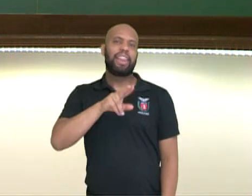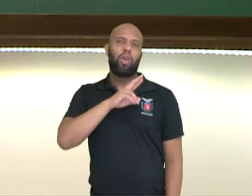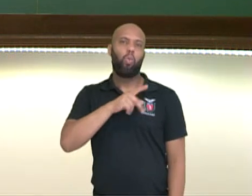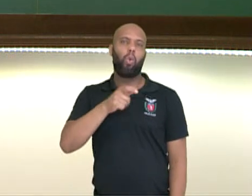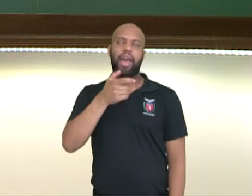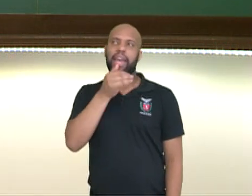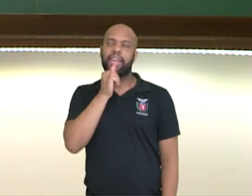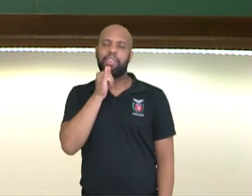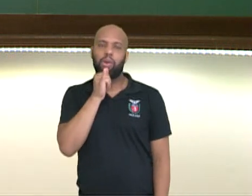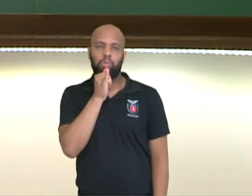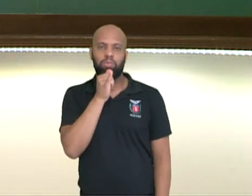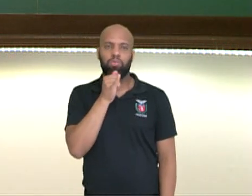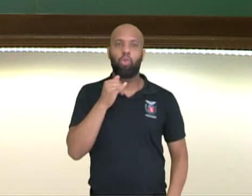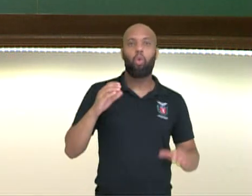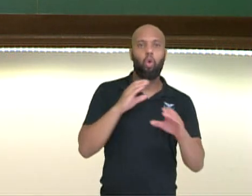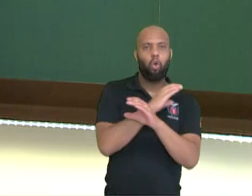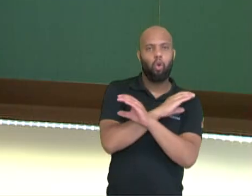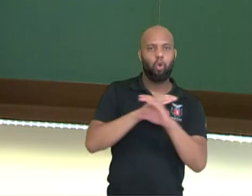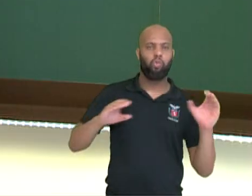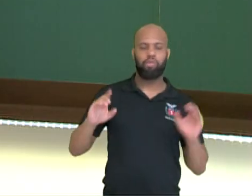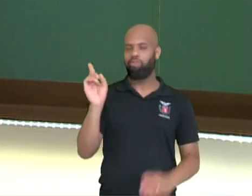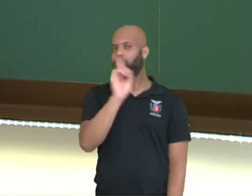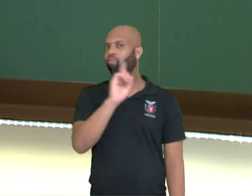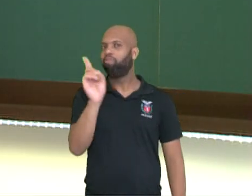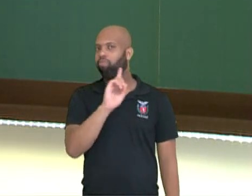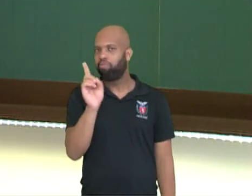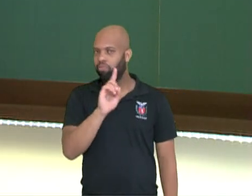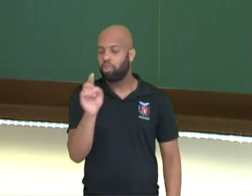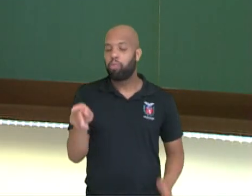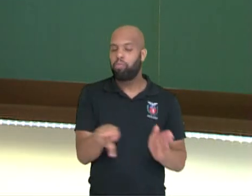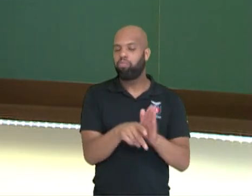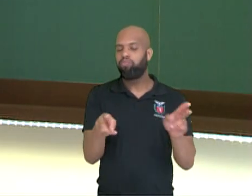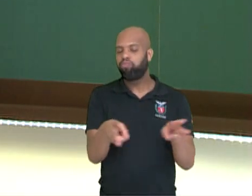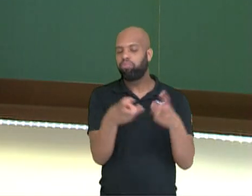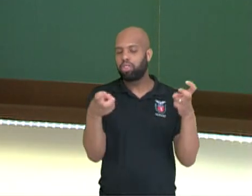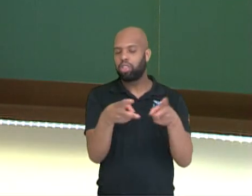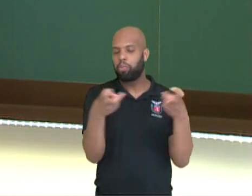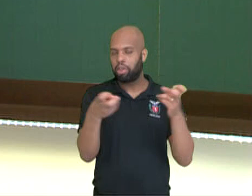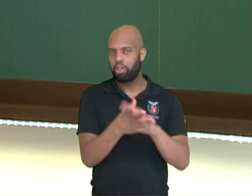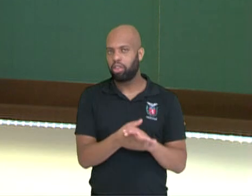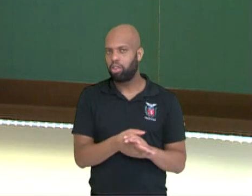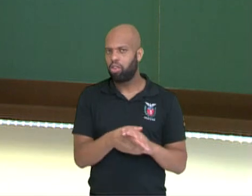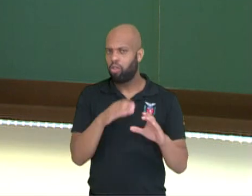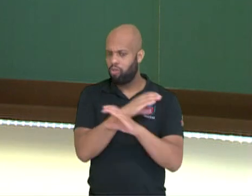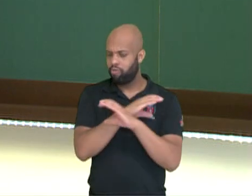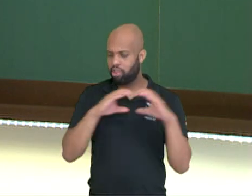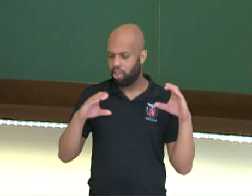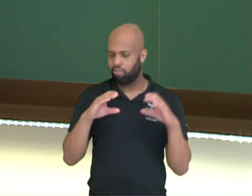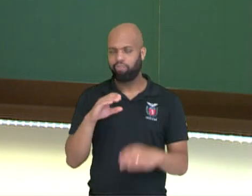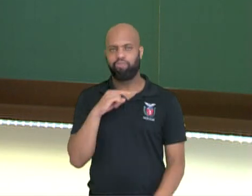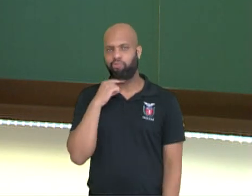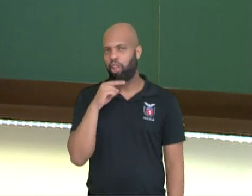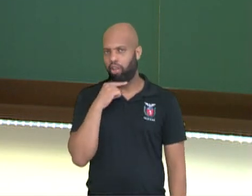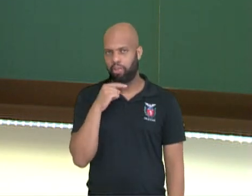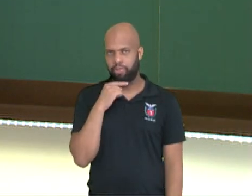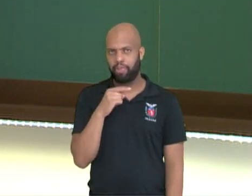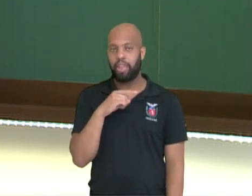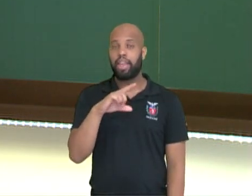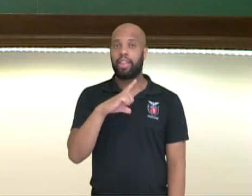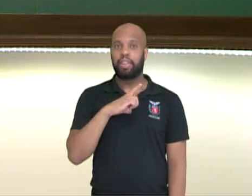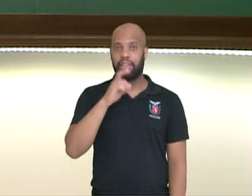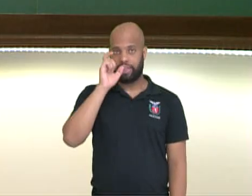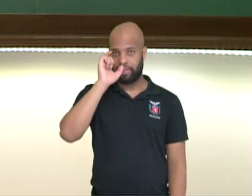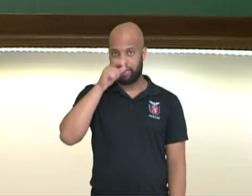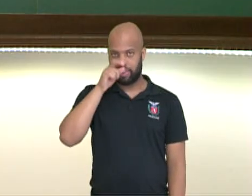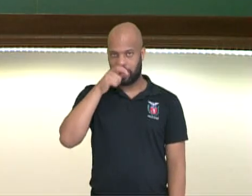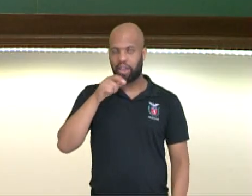Normalmente os sentidos não são interessantes para produzir instrumentos de medida, eles não são confiáveis. Né? Descartes, por exemplo,